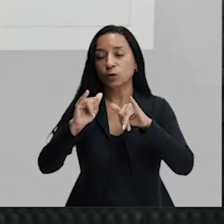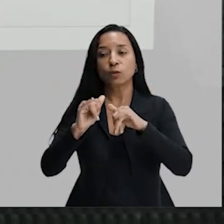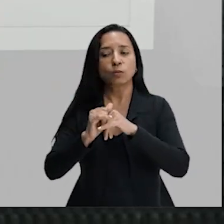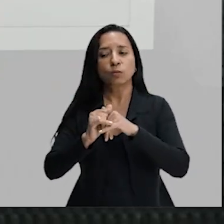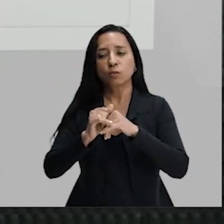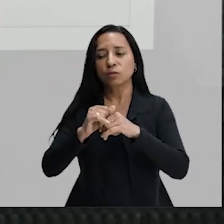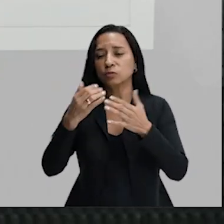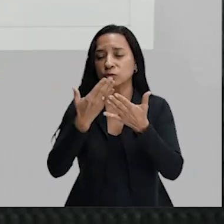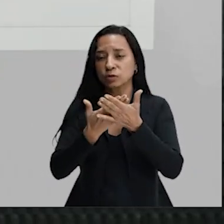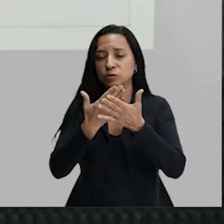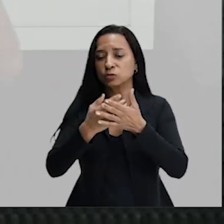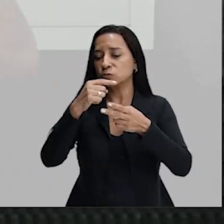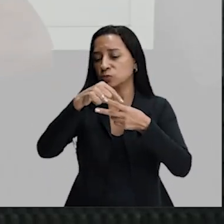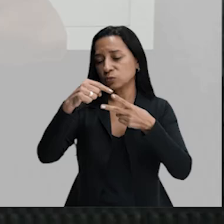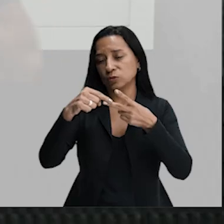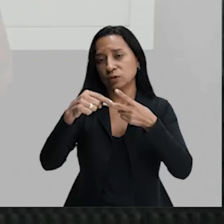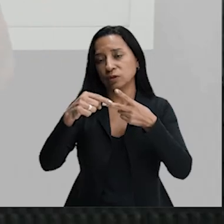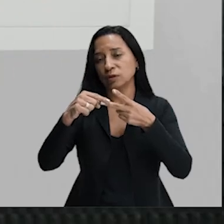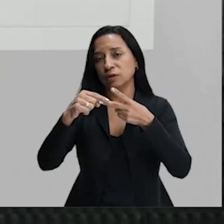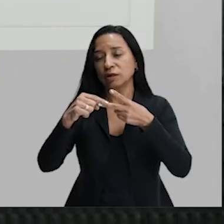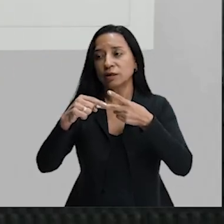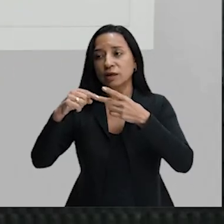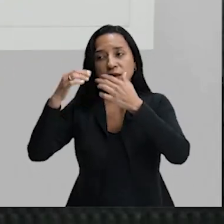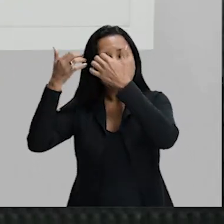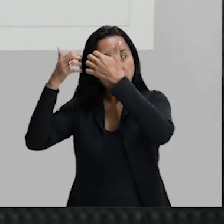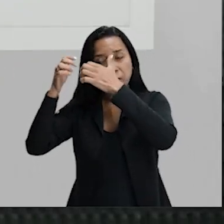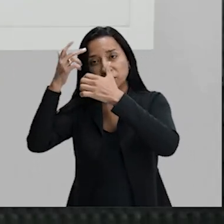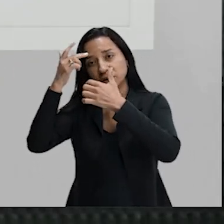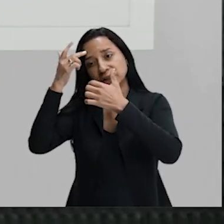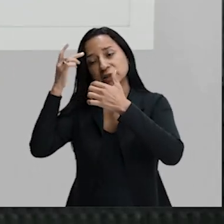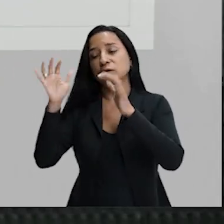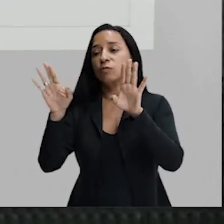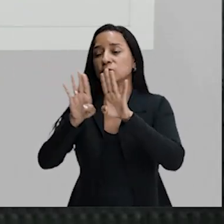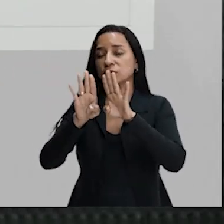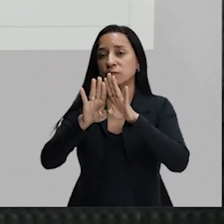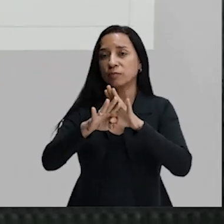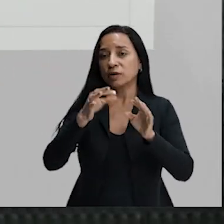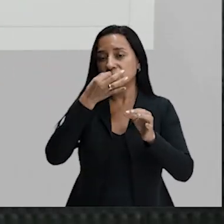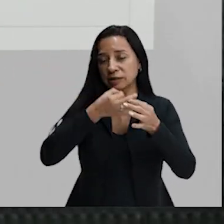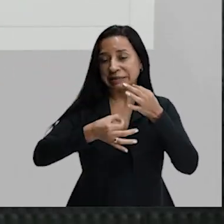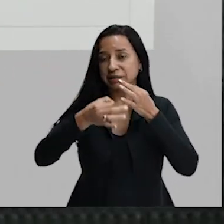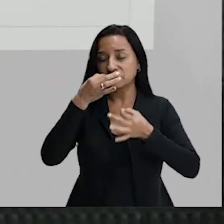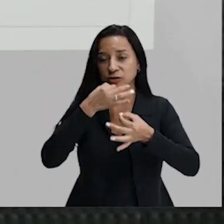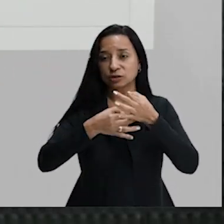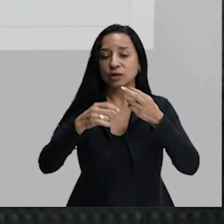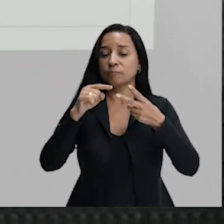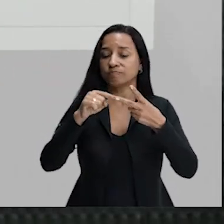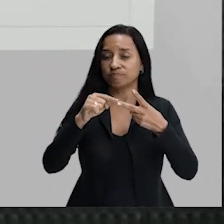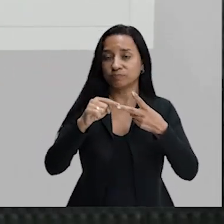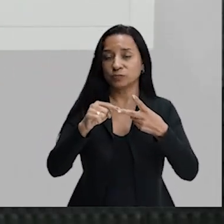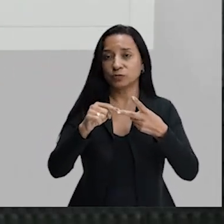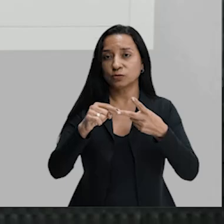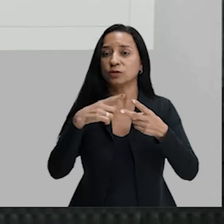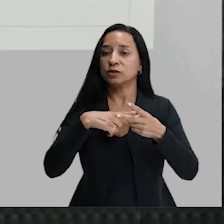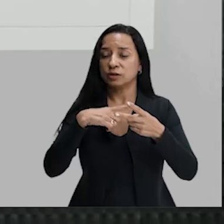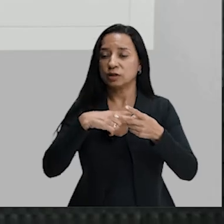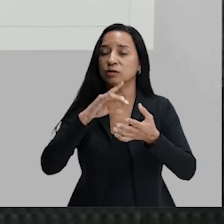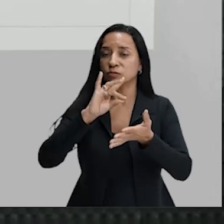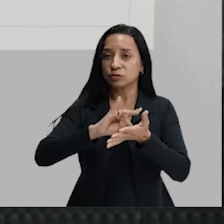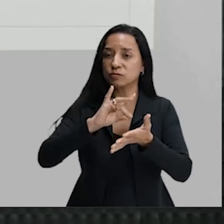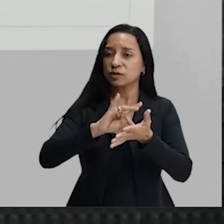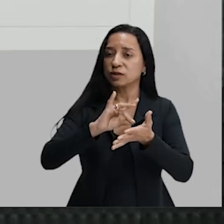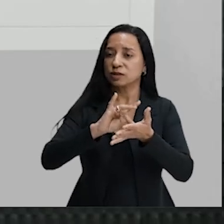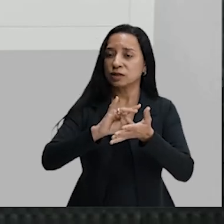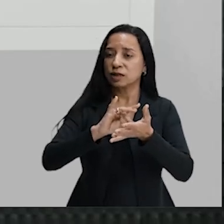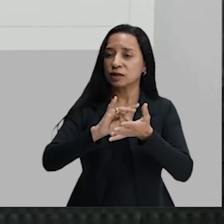crítica, filosofia, as pessoas dizem assim, a filosofia me ensina a pensar. Bom, nós temos realmente, tá, uma grande